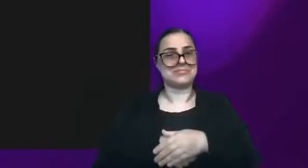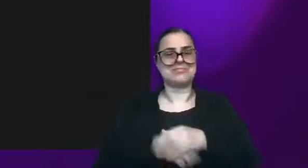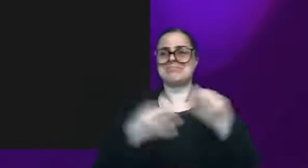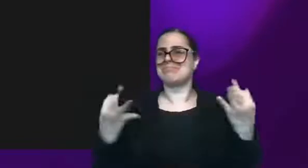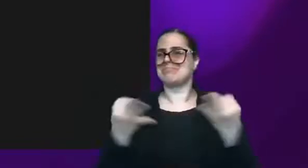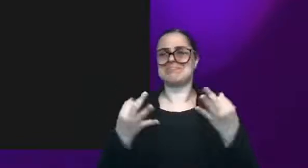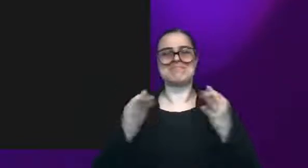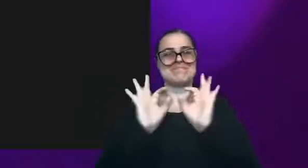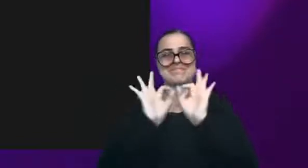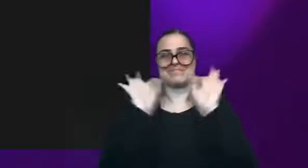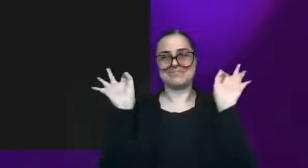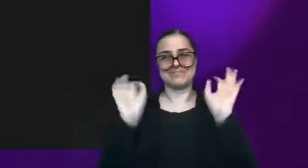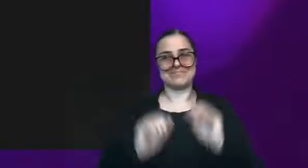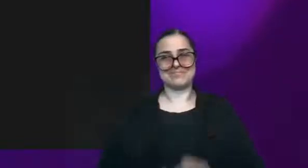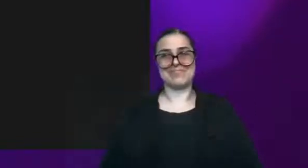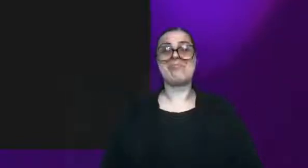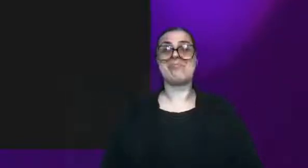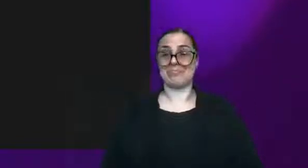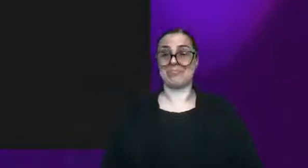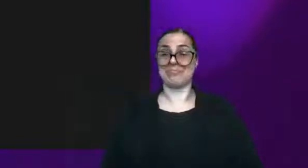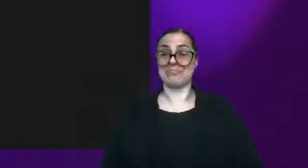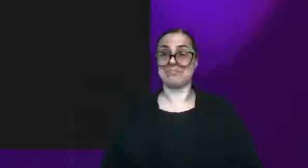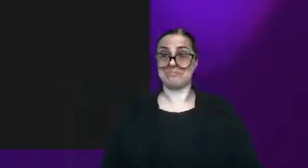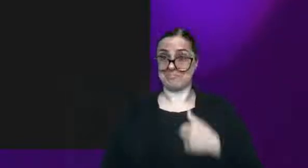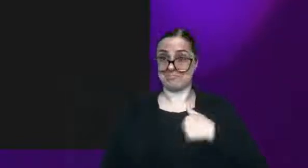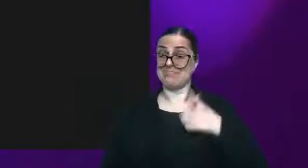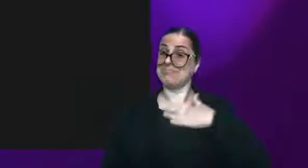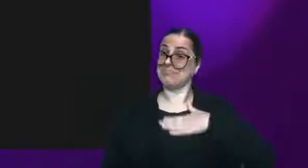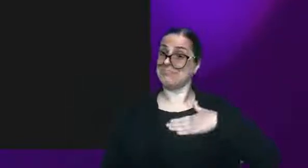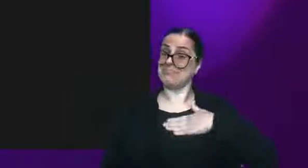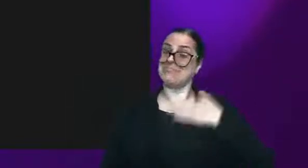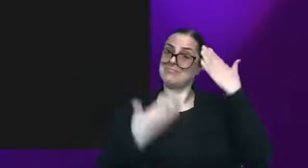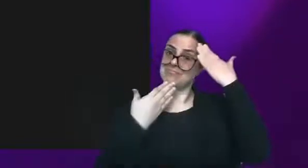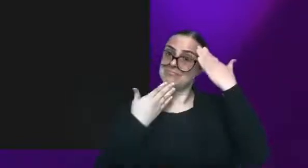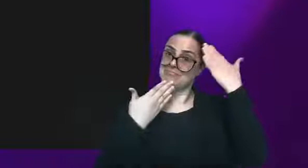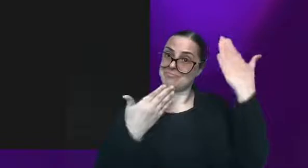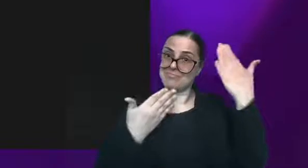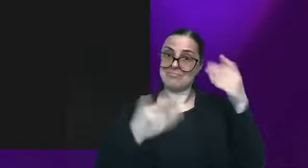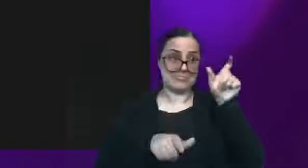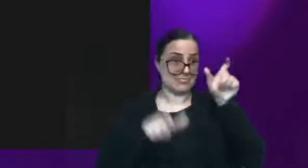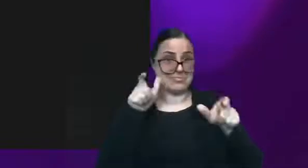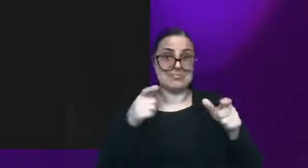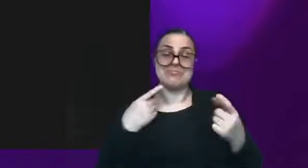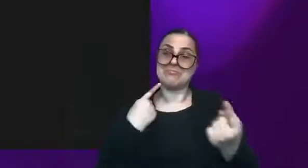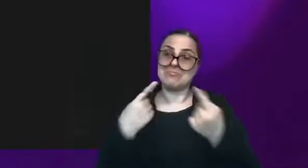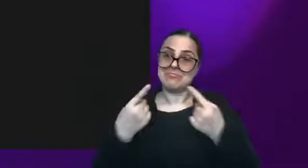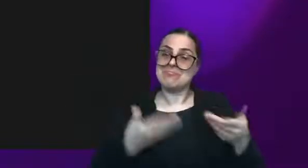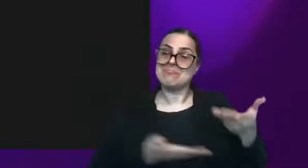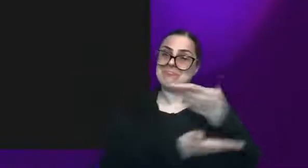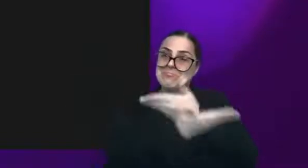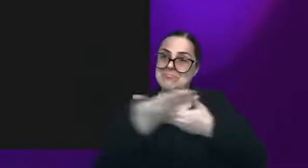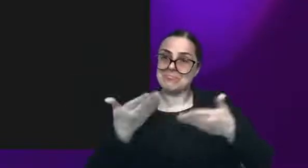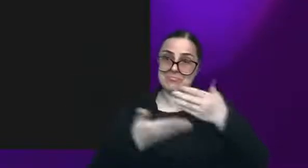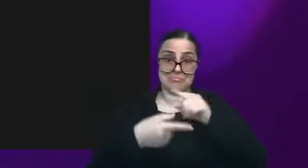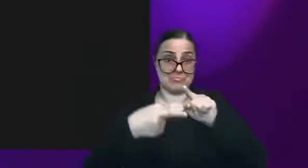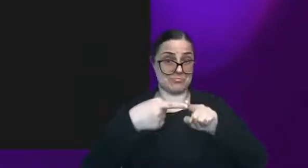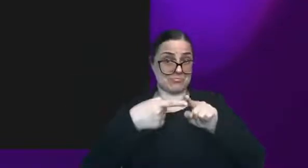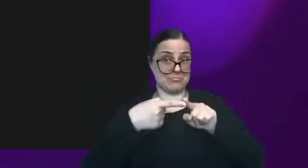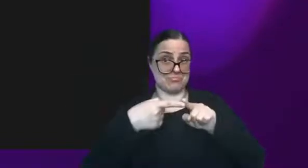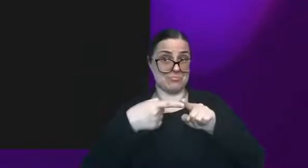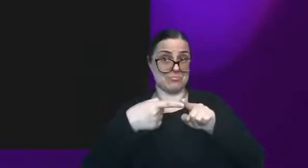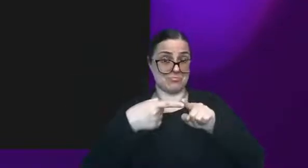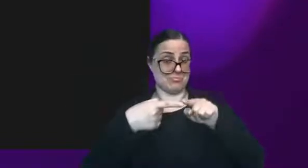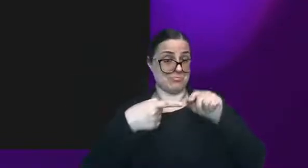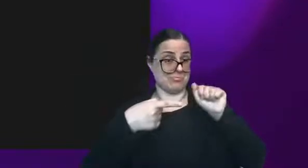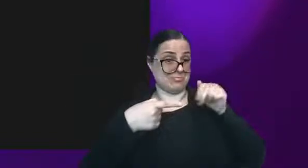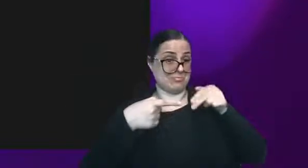Eu gostaria, então, de agradecer aos debatedores, Dr.